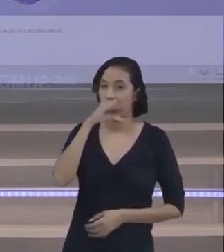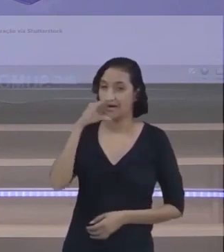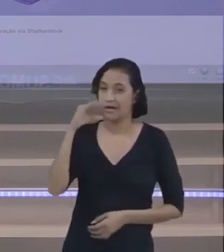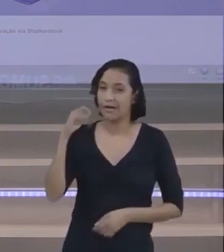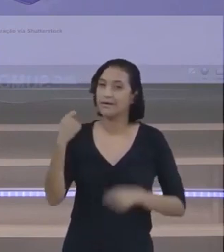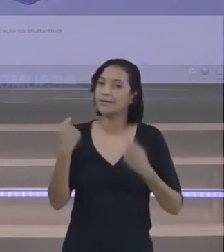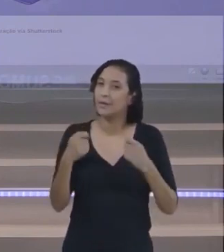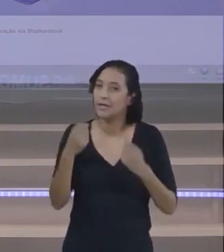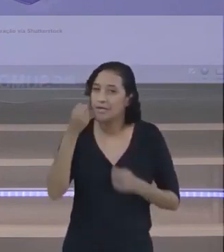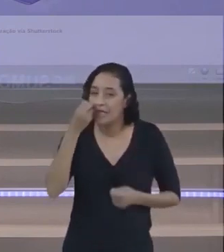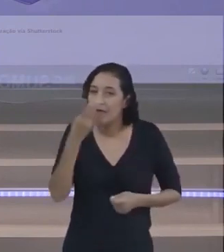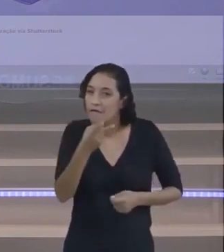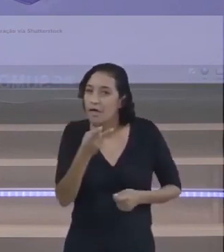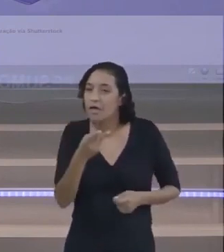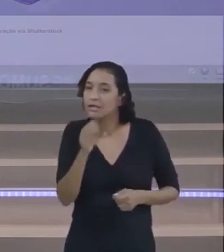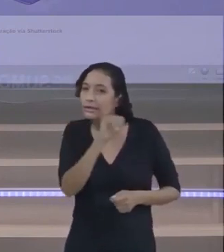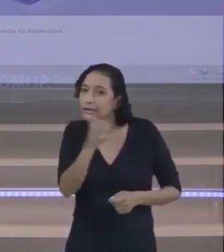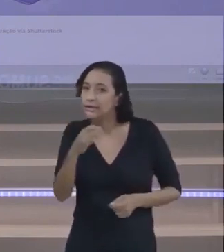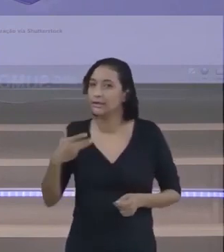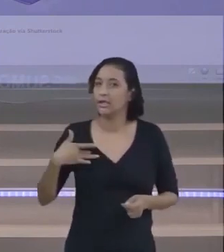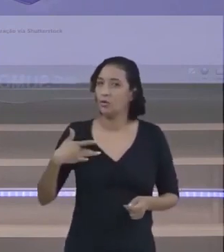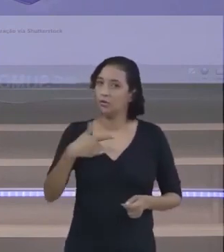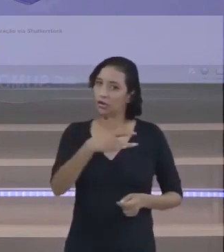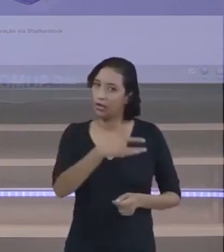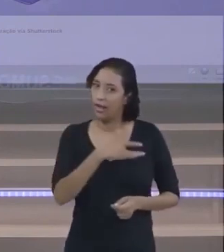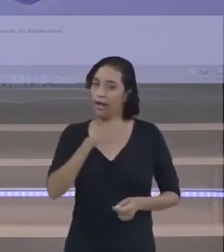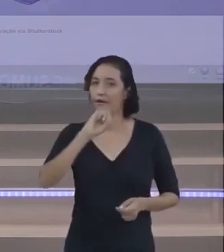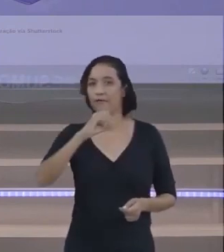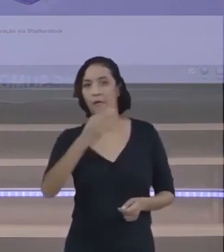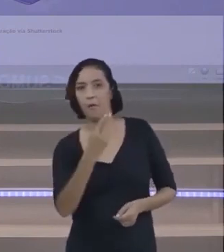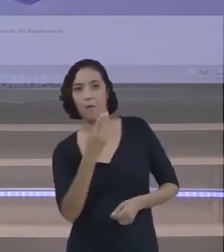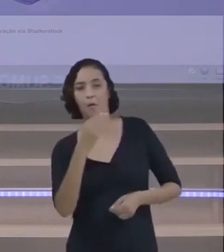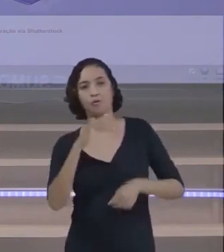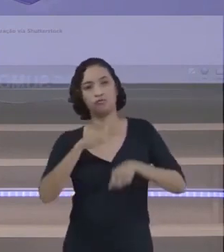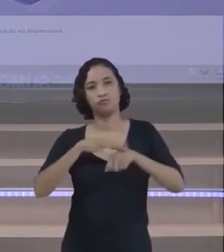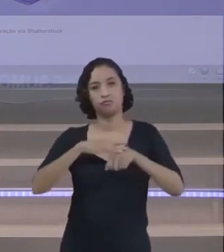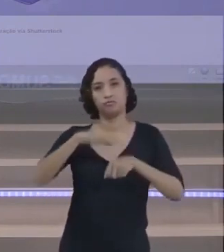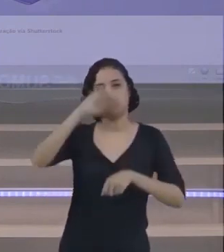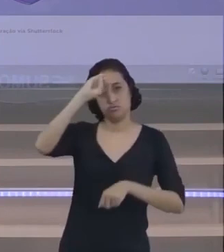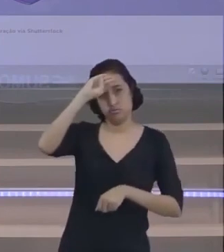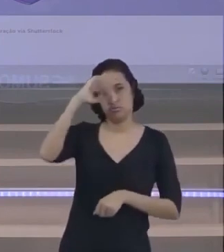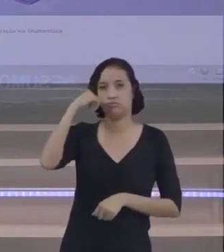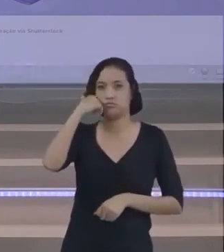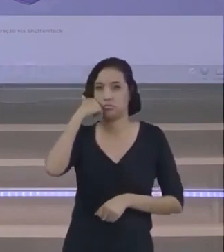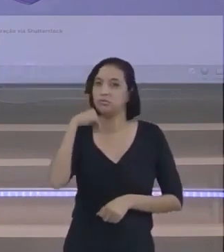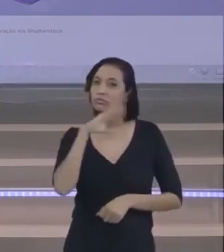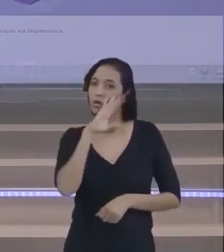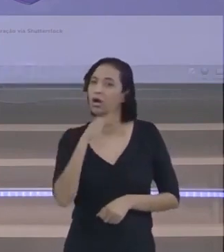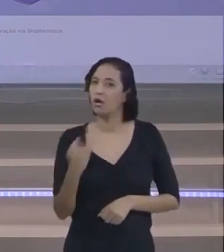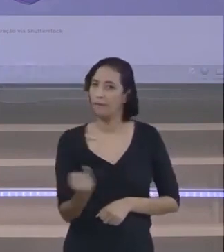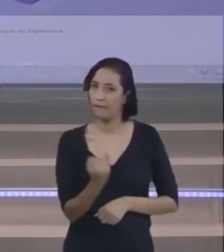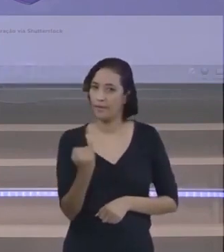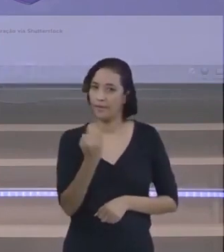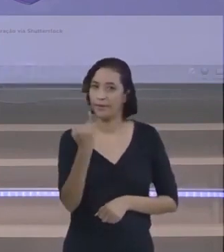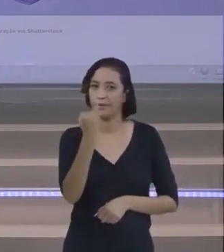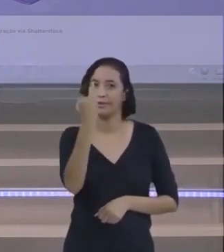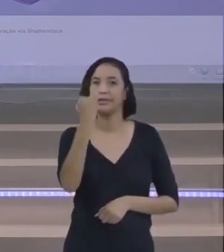quê? Temperatura, que é o nosso termômetro. Então, é um instrumento